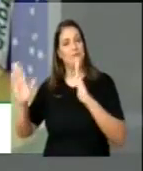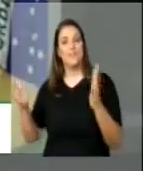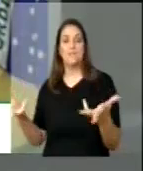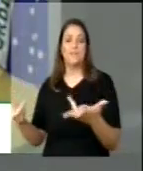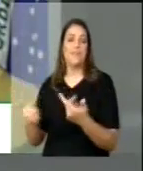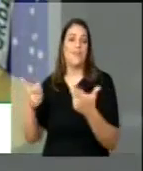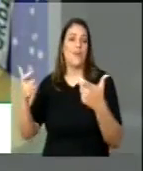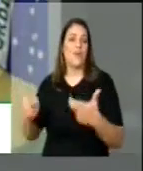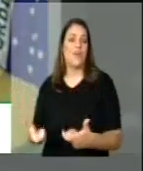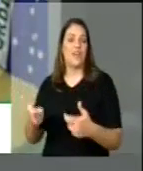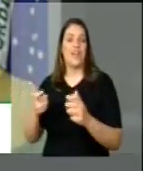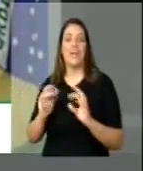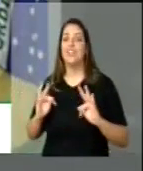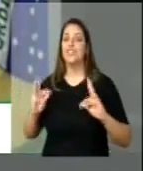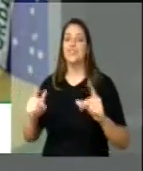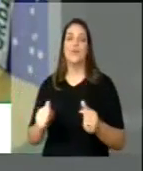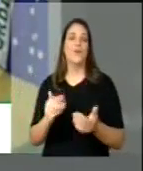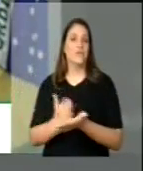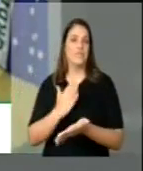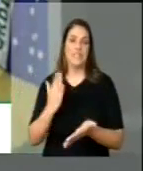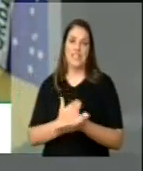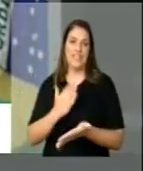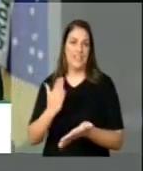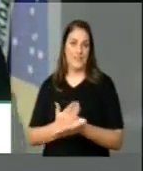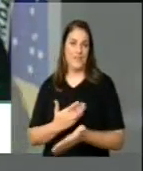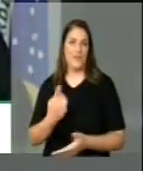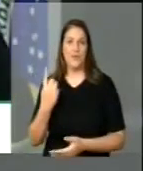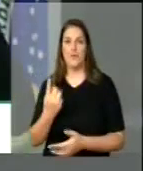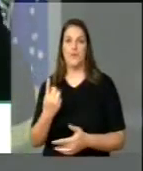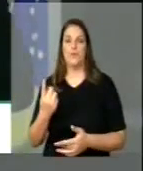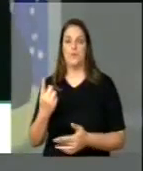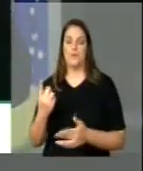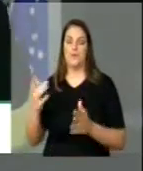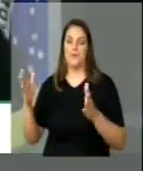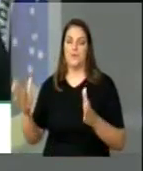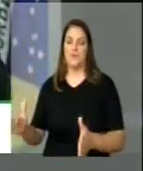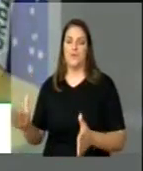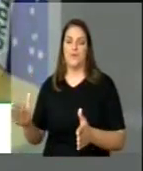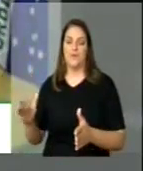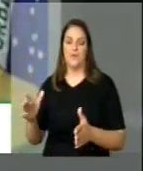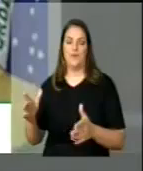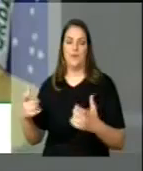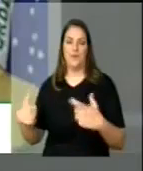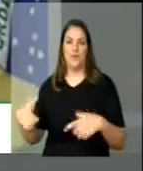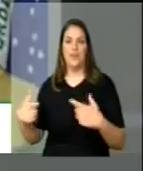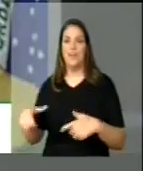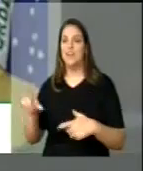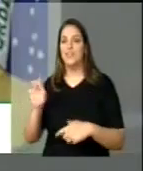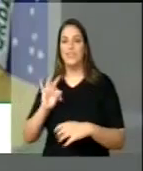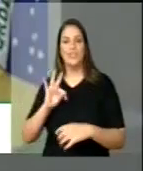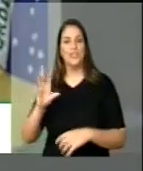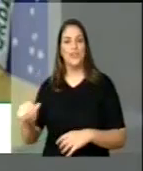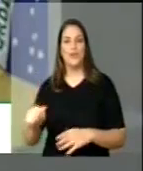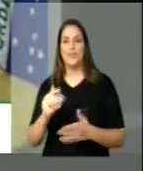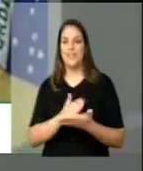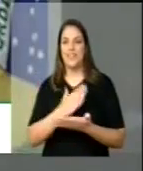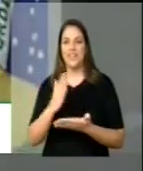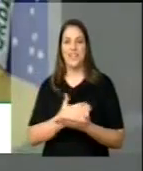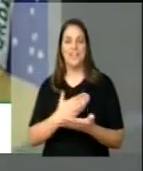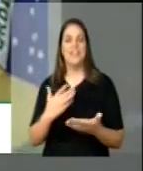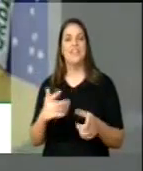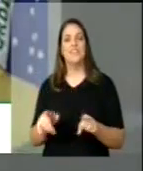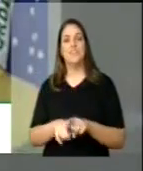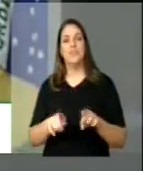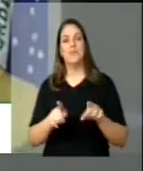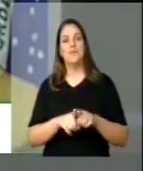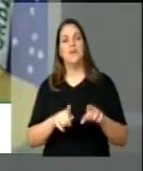e lá dentro tem uma parte, né, que é com blindex, que estão todo o acervo de livros, diplomas de Bretton